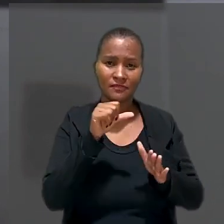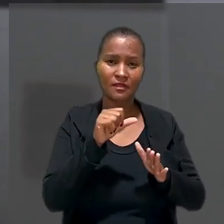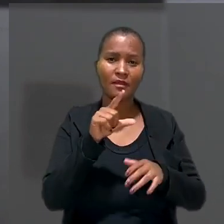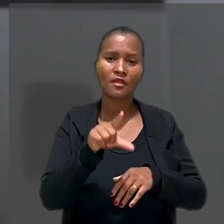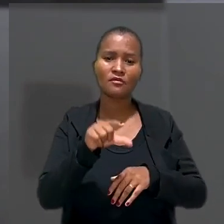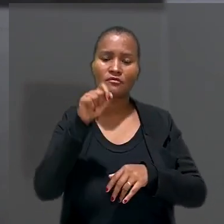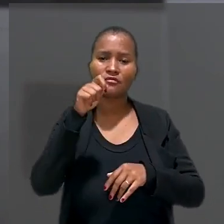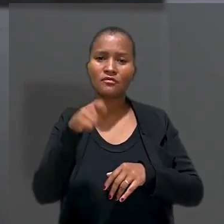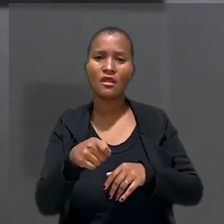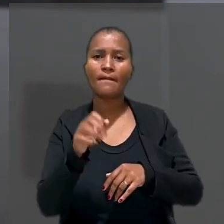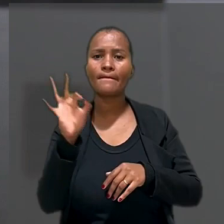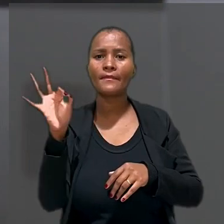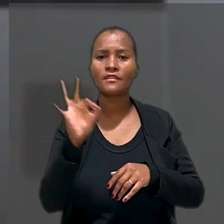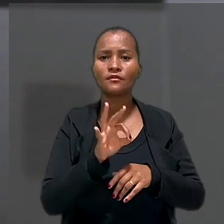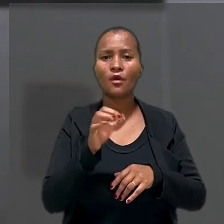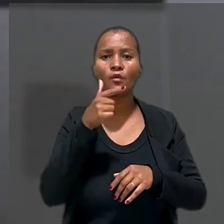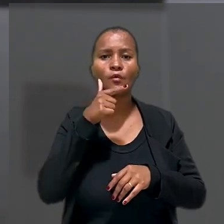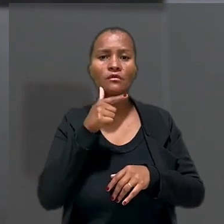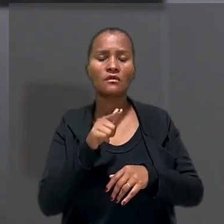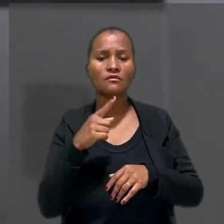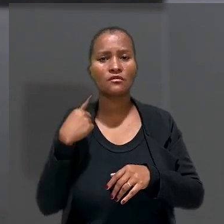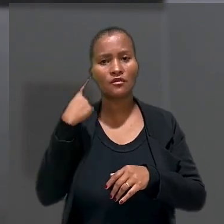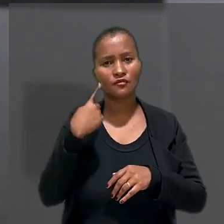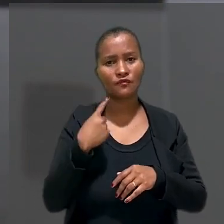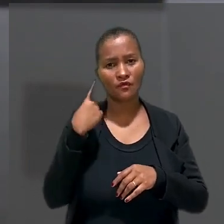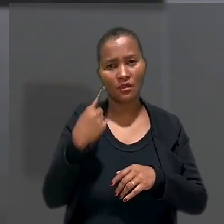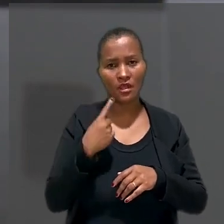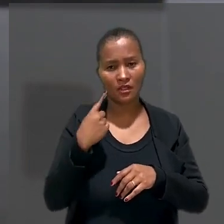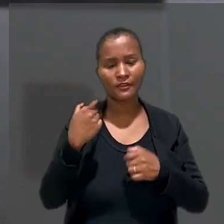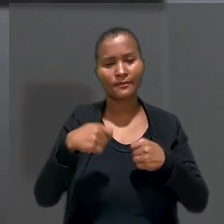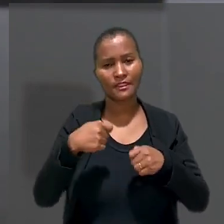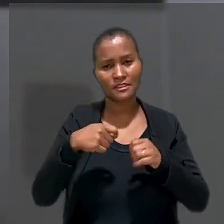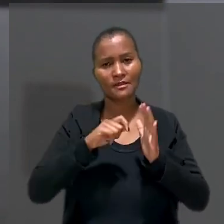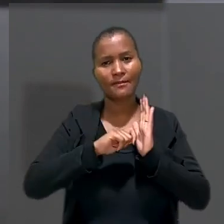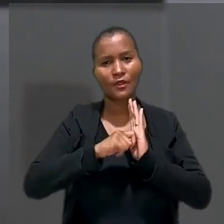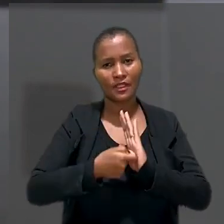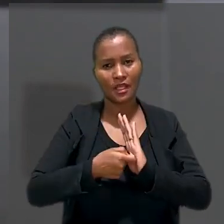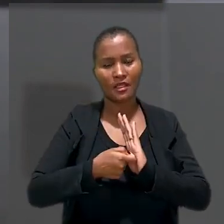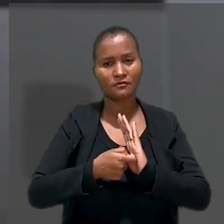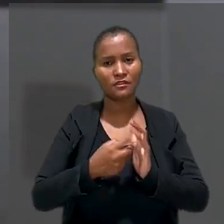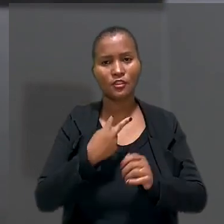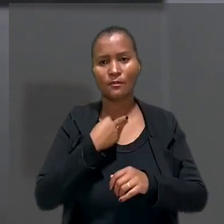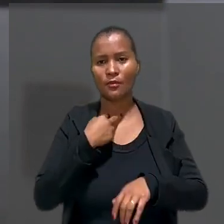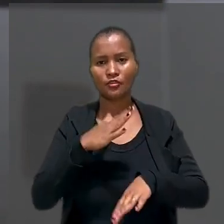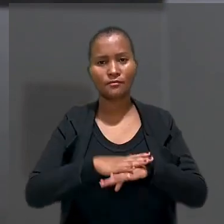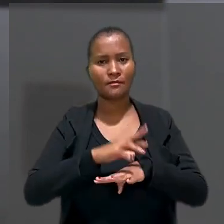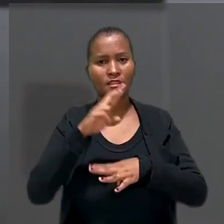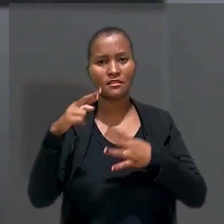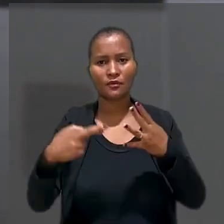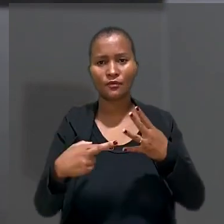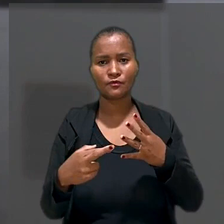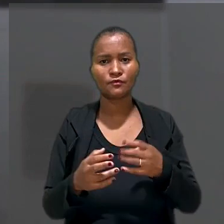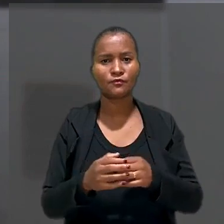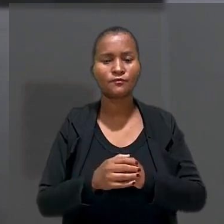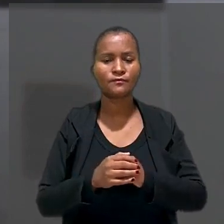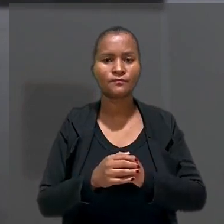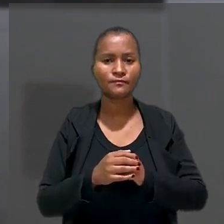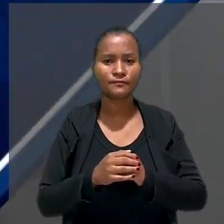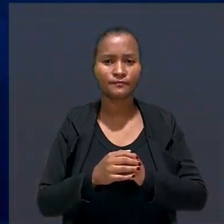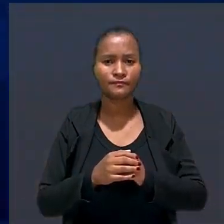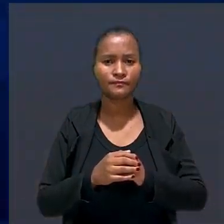execução para que decida o percentual dos ganhos do advogado a serem penhorados. Não cabe mais recurso.